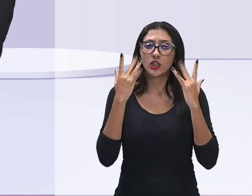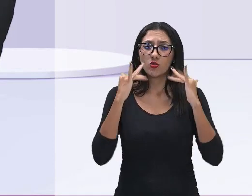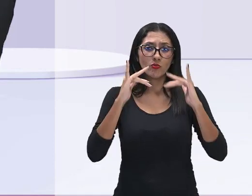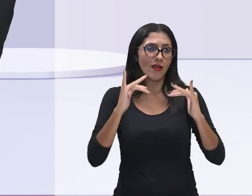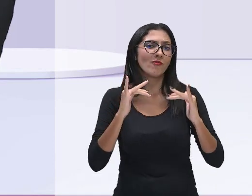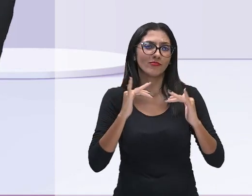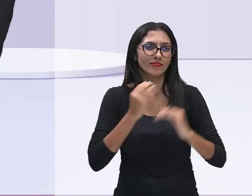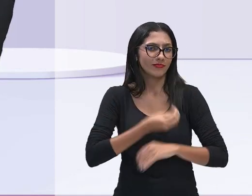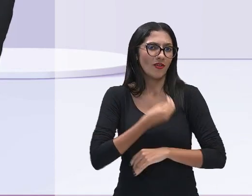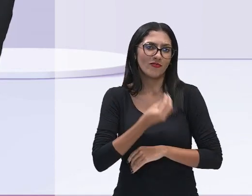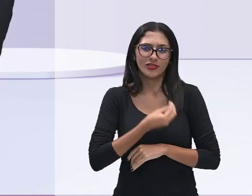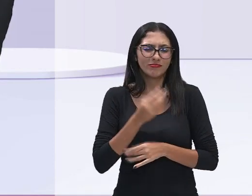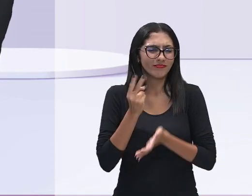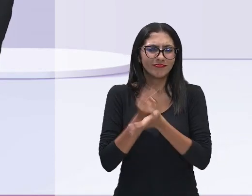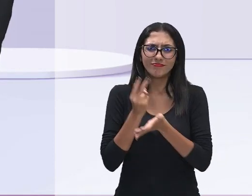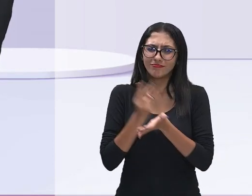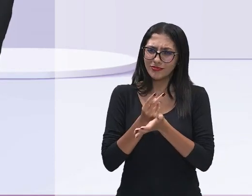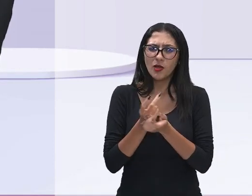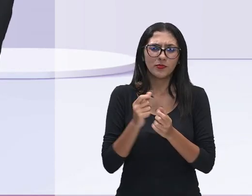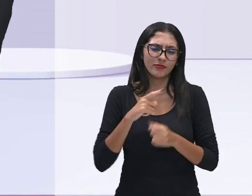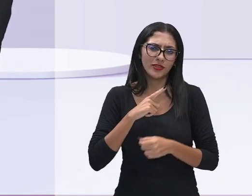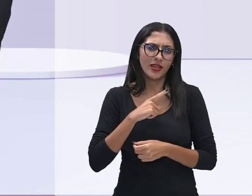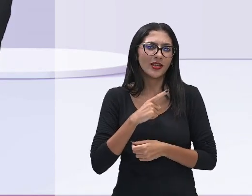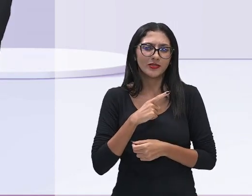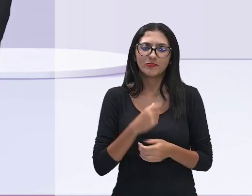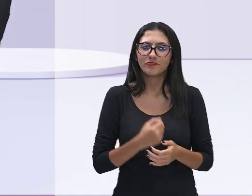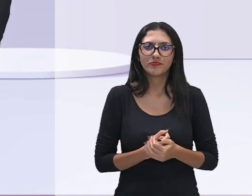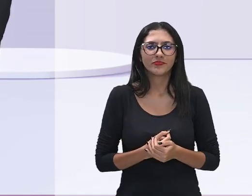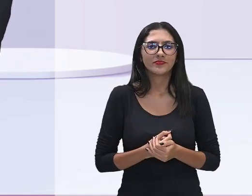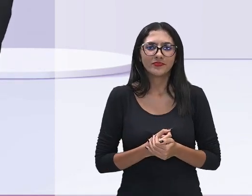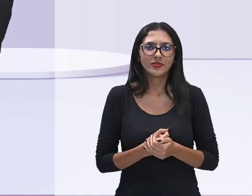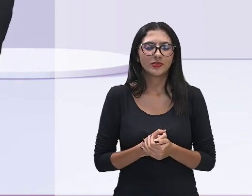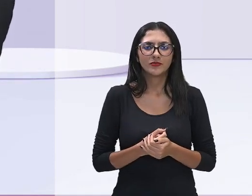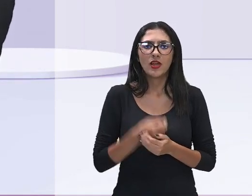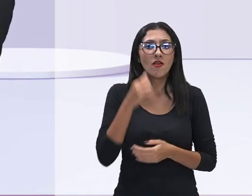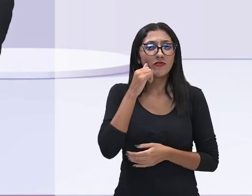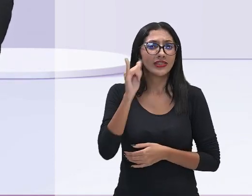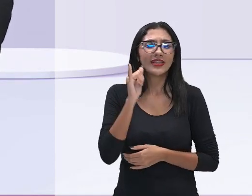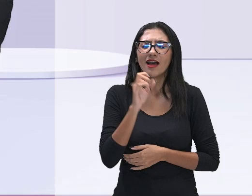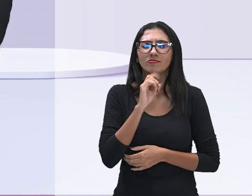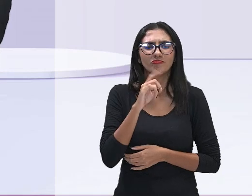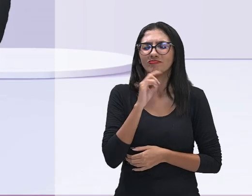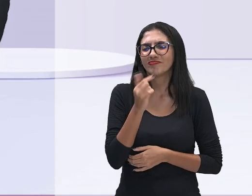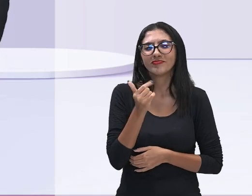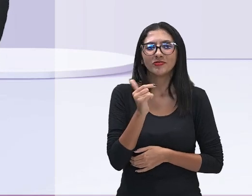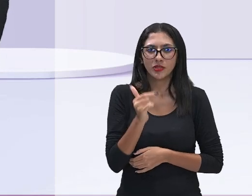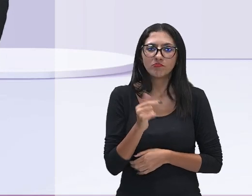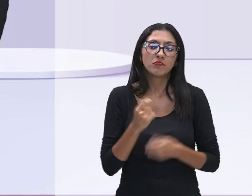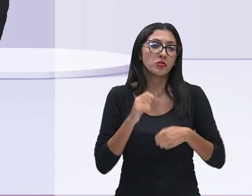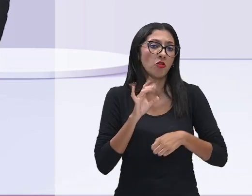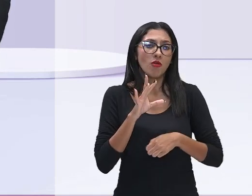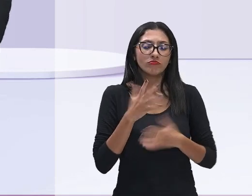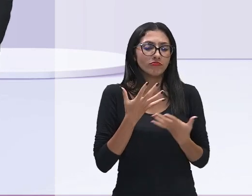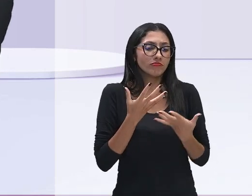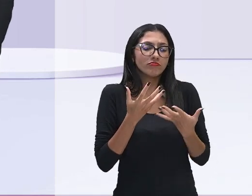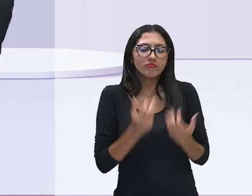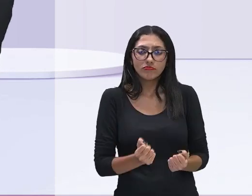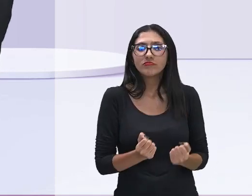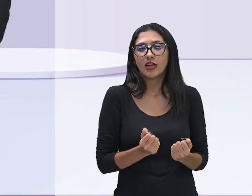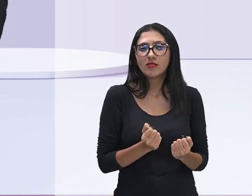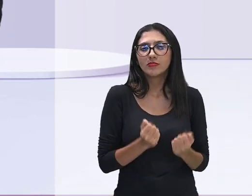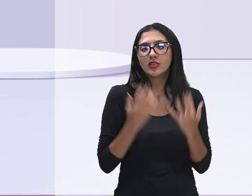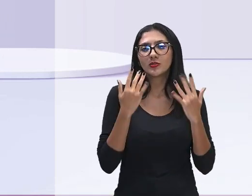vida. As mudanças sempre vão acontecer e não tem para onde a gente correr. Então a gente tem que aprender a aceitar essas